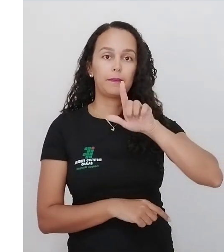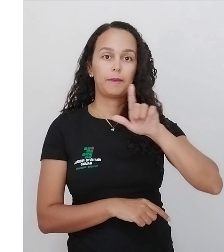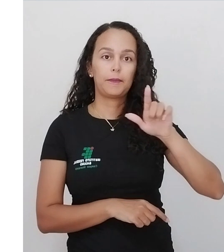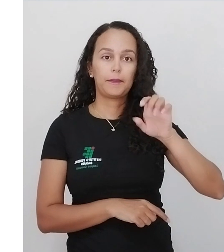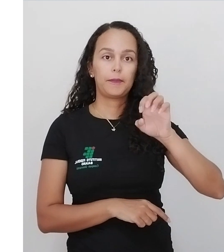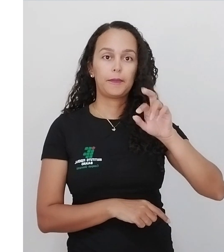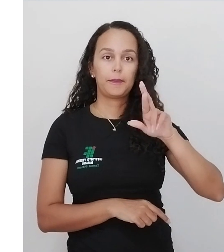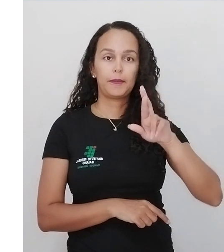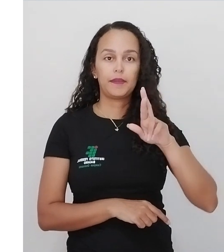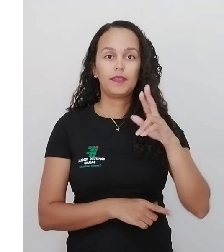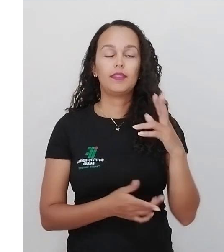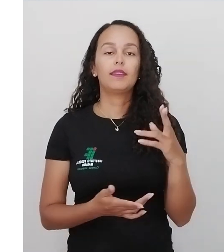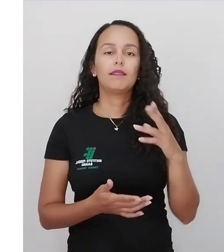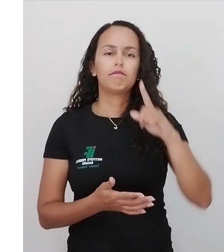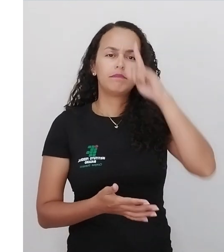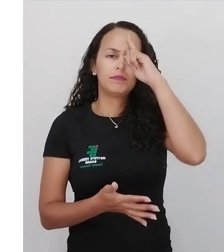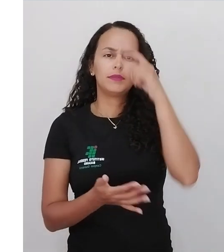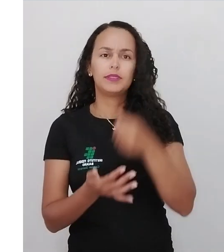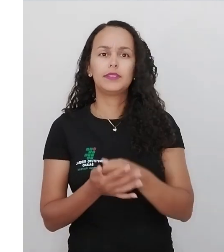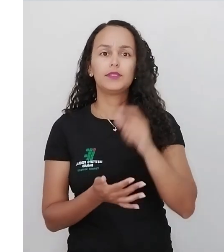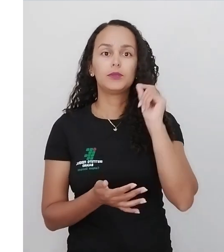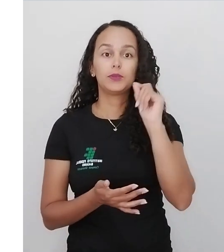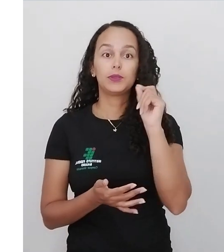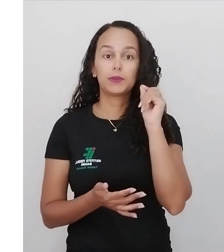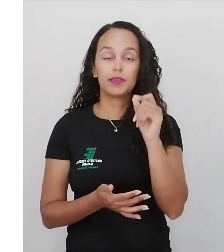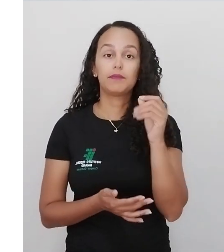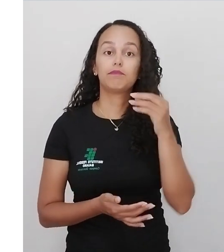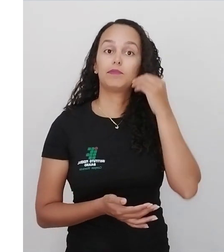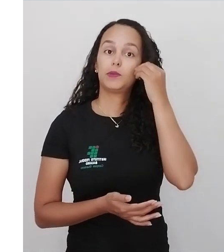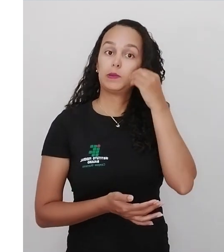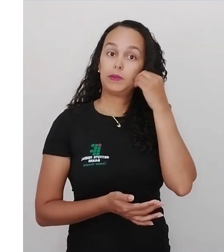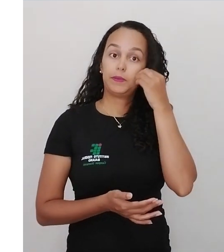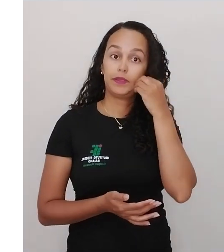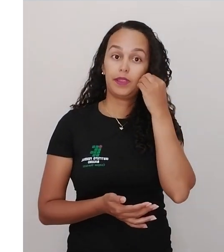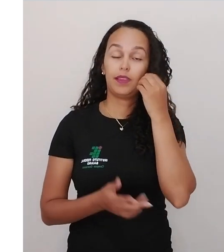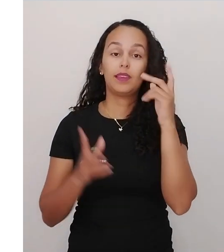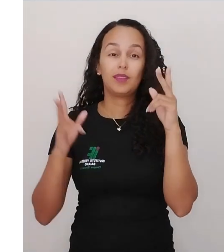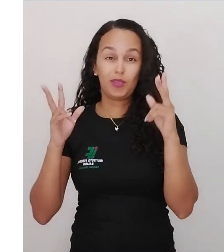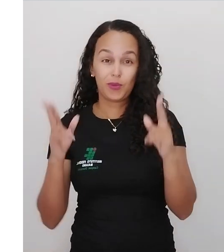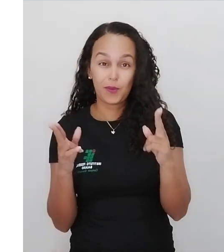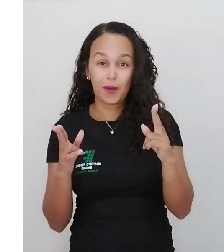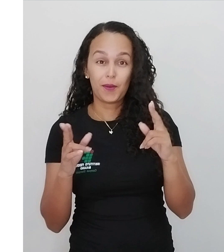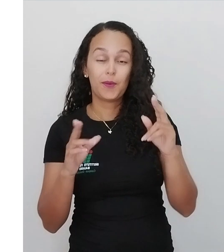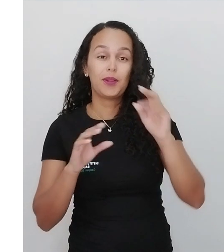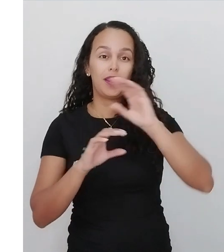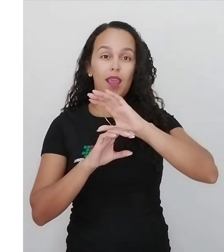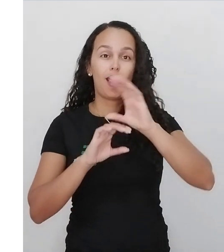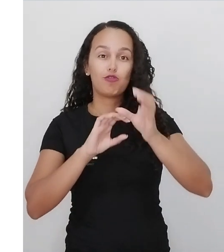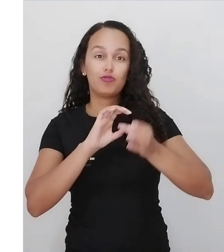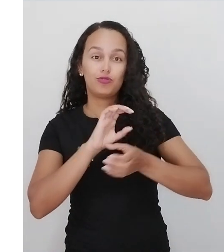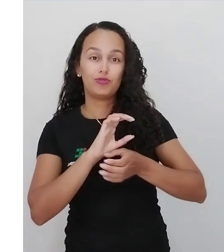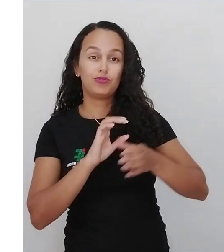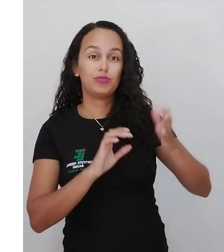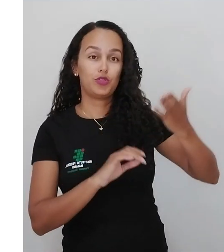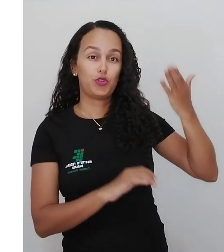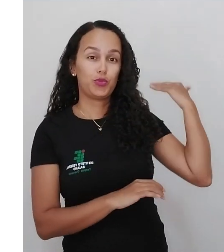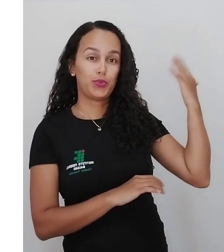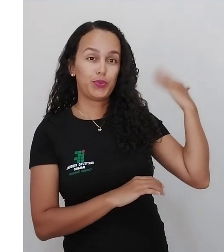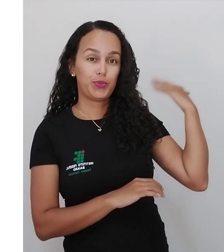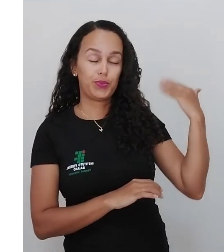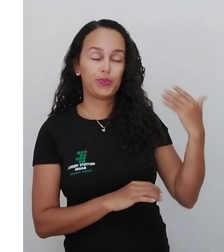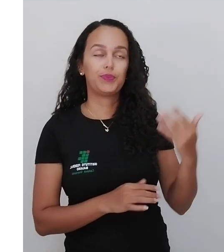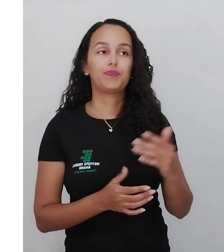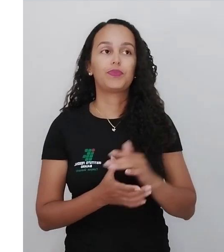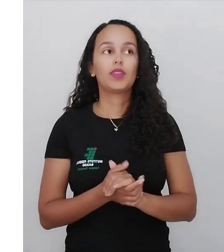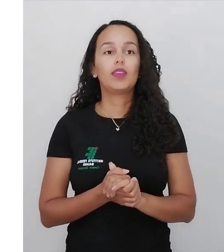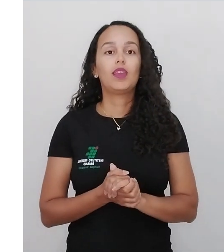simulava como era, né, a atmosfera primitiva. Então, se você for acompanhar a imagem, você vai perceber que no lado esquerdo